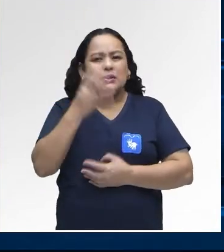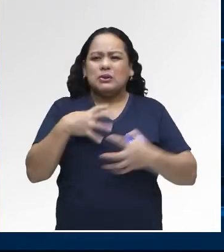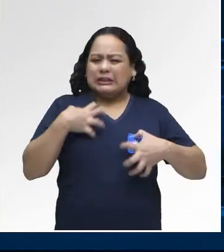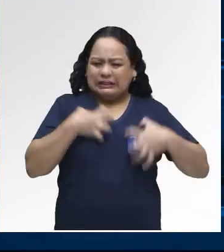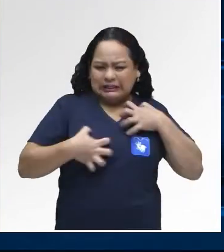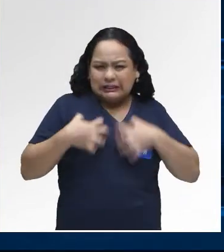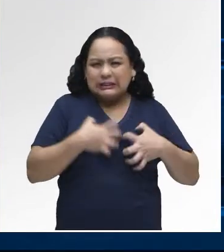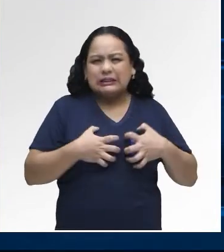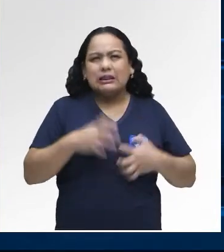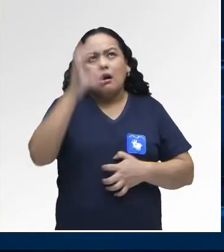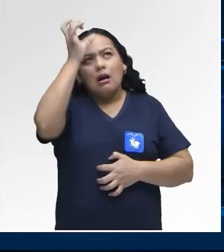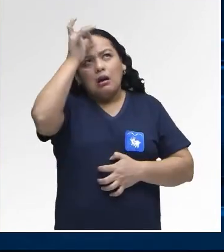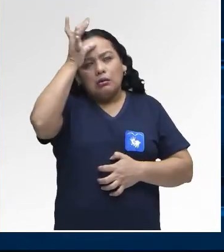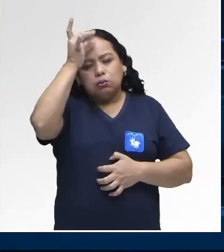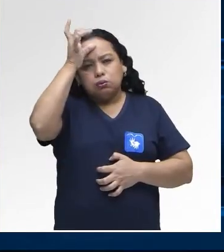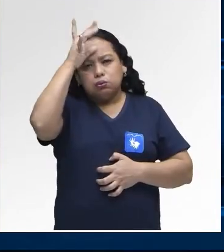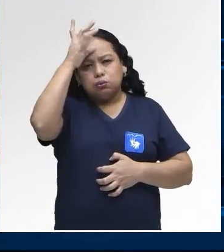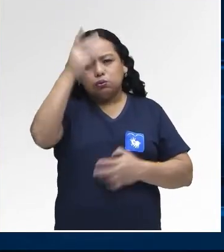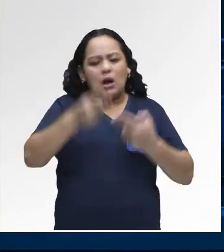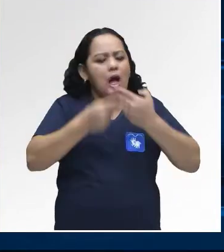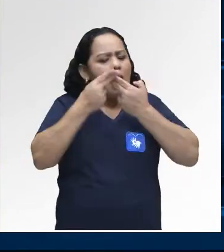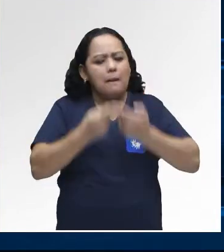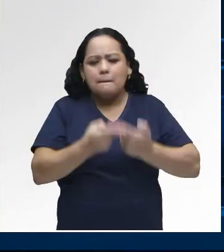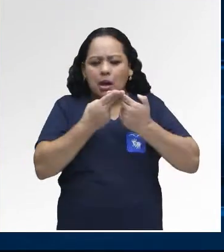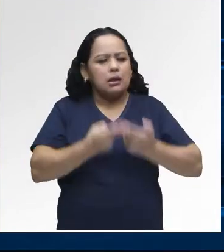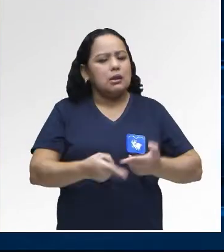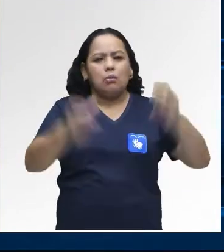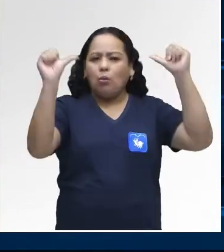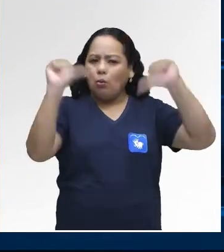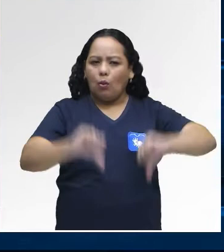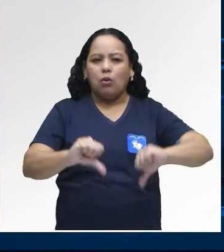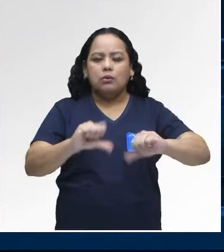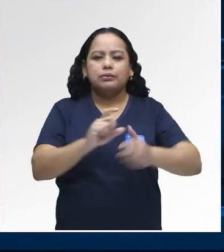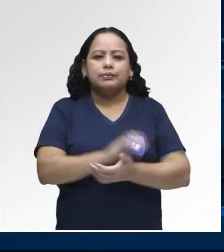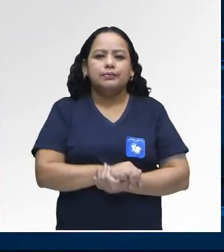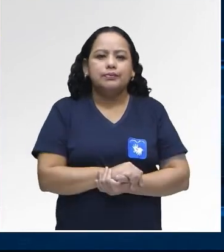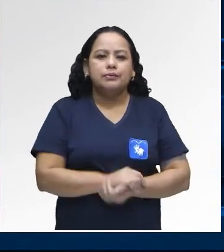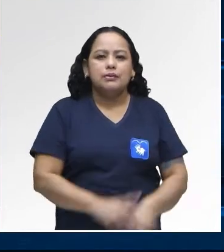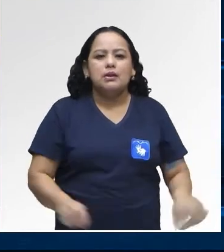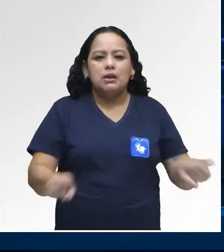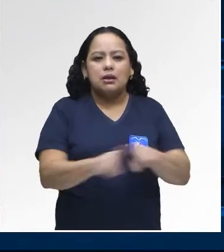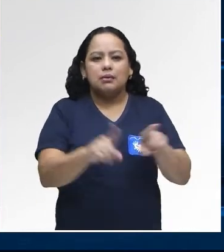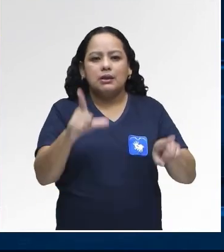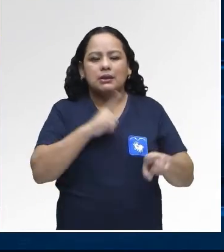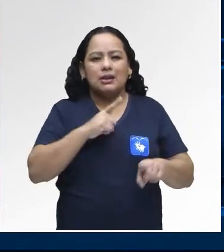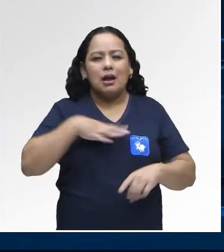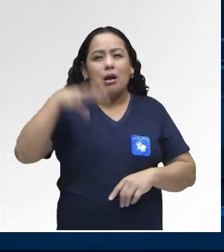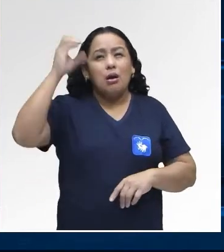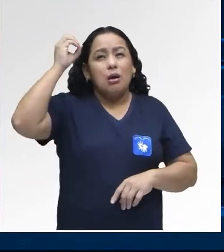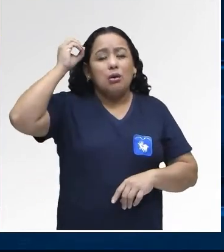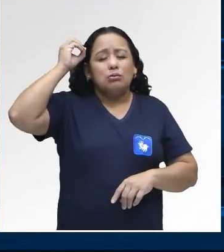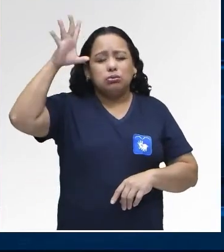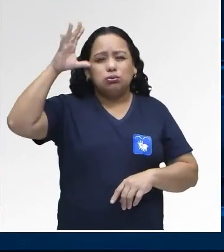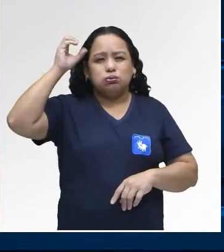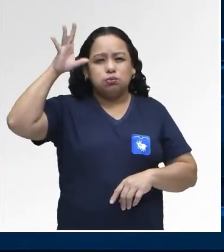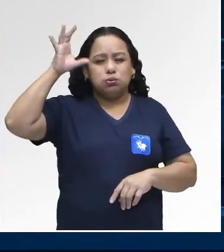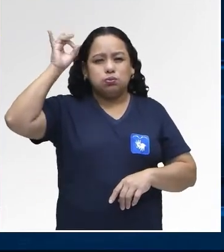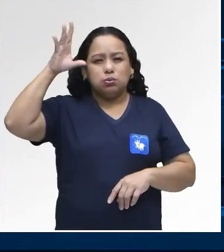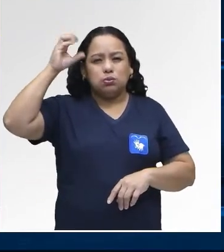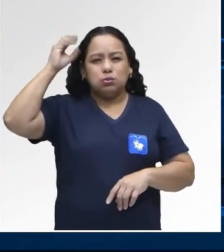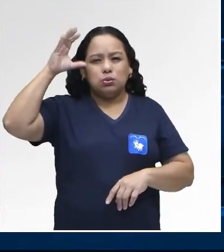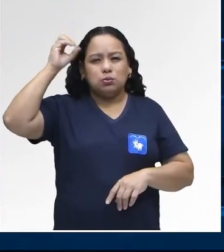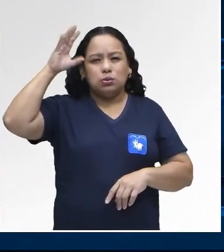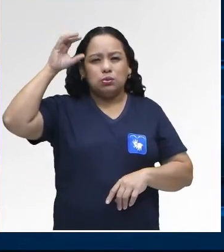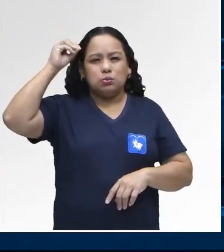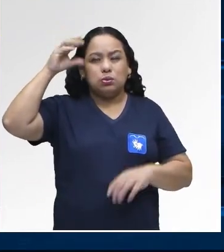fica estressada, fica sem paciência. Além disso, pode ter bastante dor de cabeça, né? Então